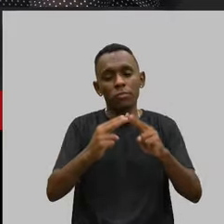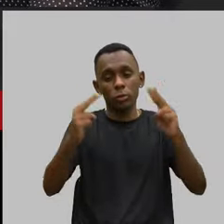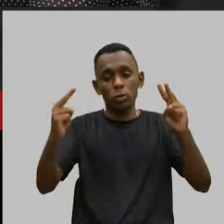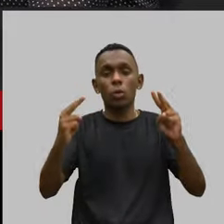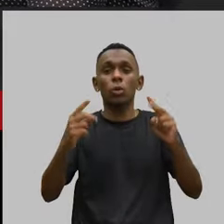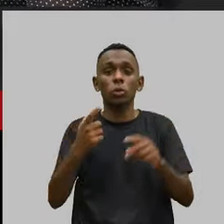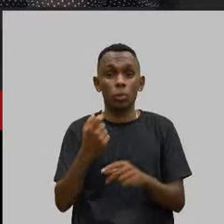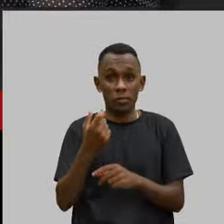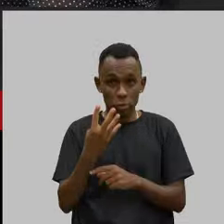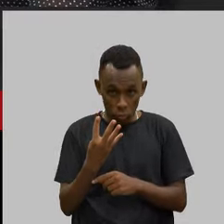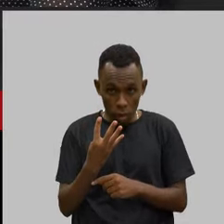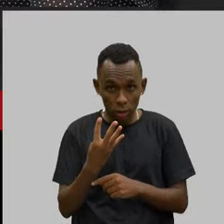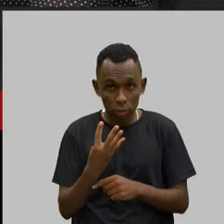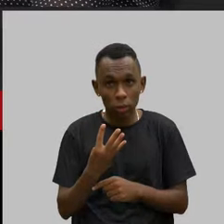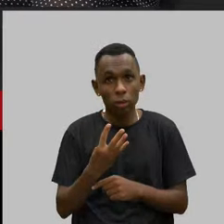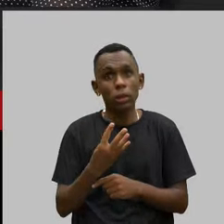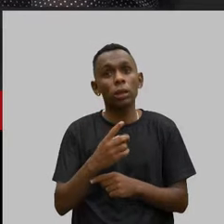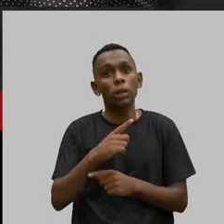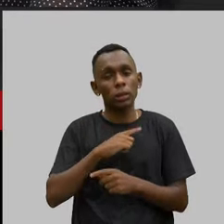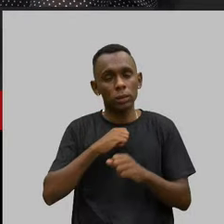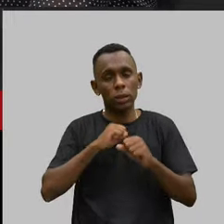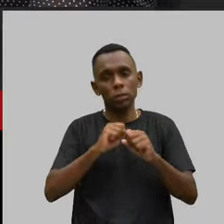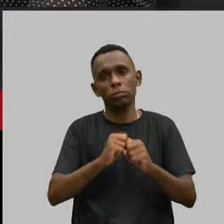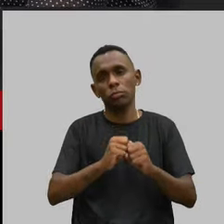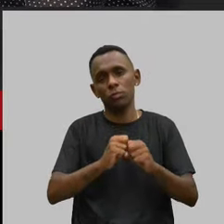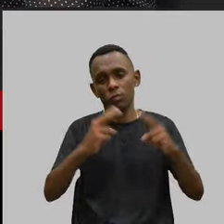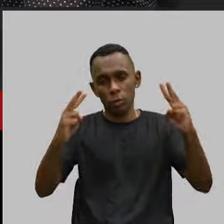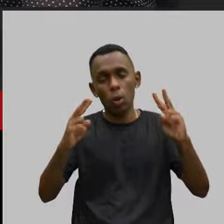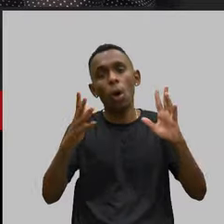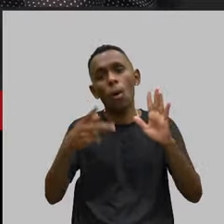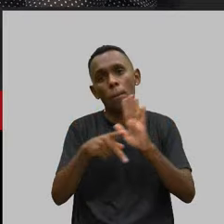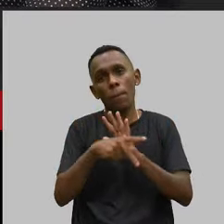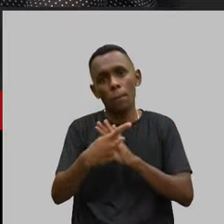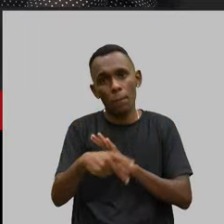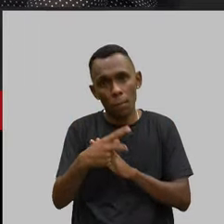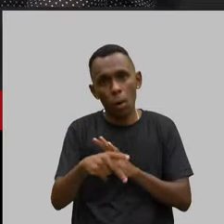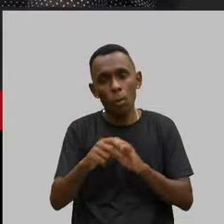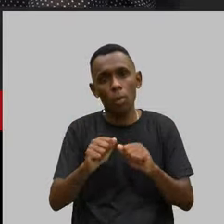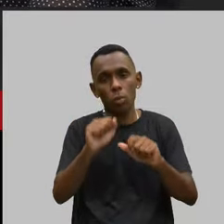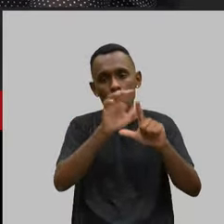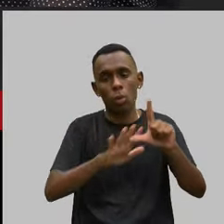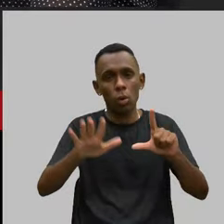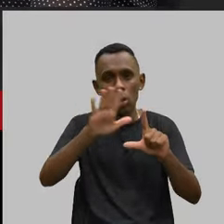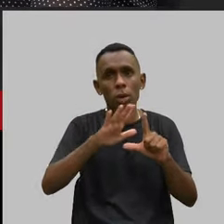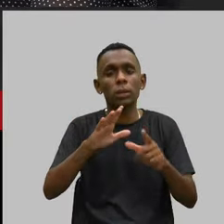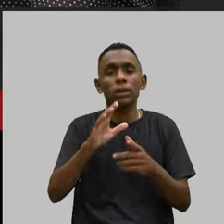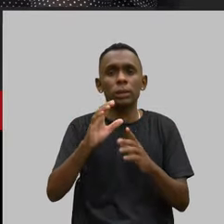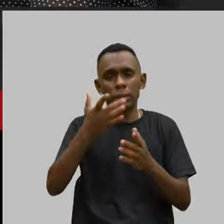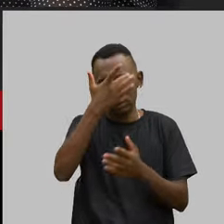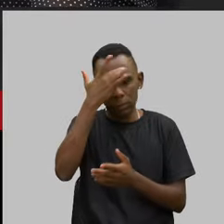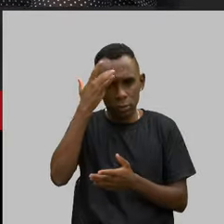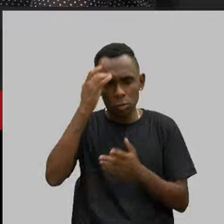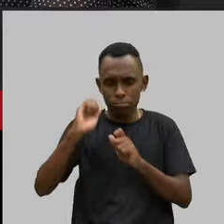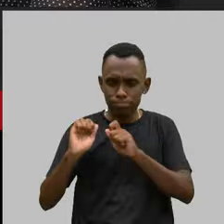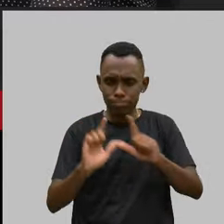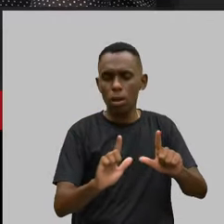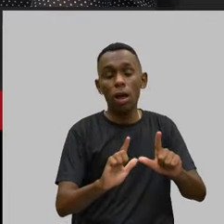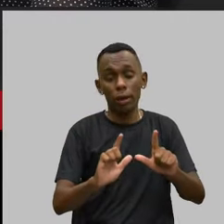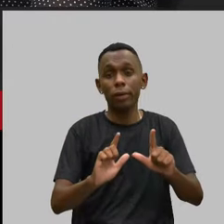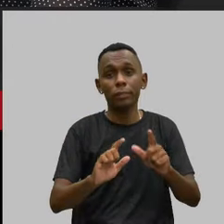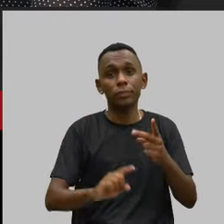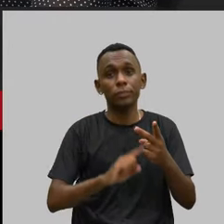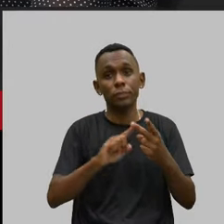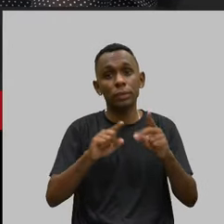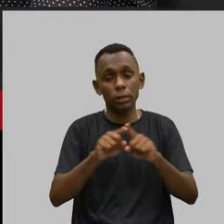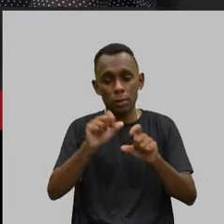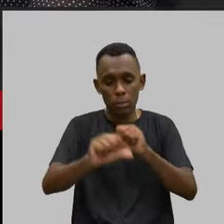2024 a gente teve o portal de cidadão eh e o mgp né com serviço de emplacamento veículo zero alteração de